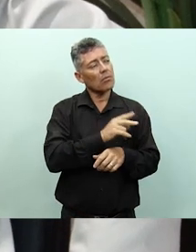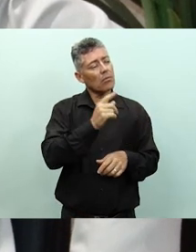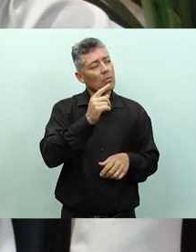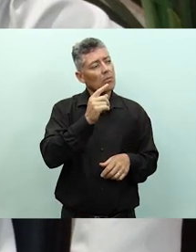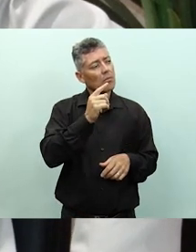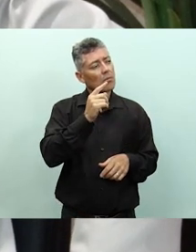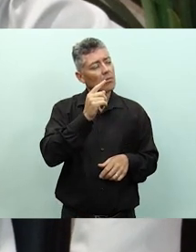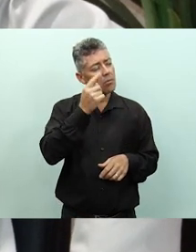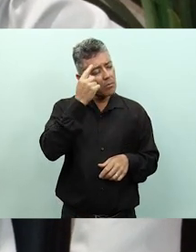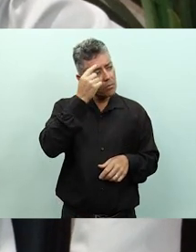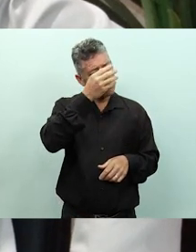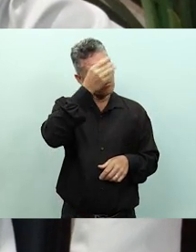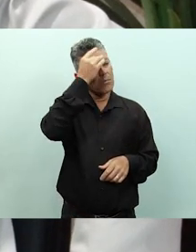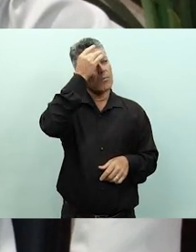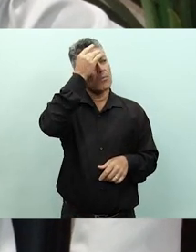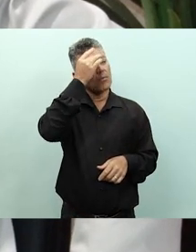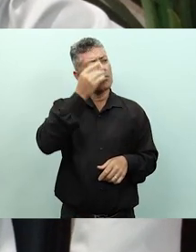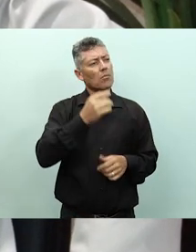foi